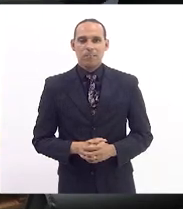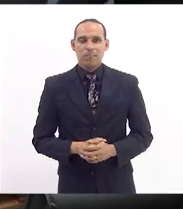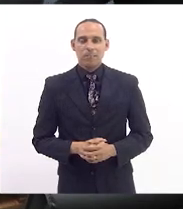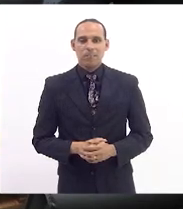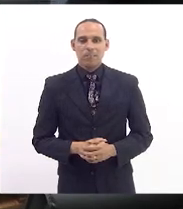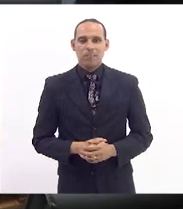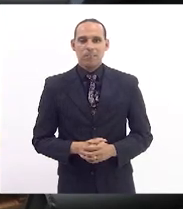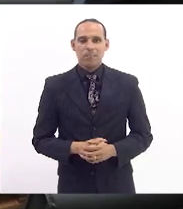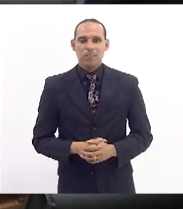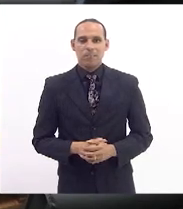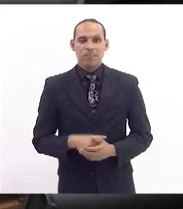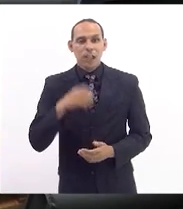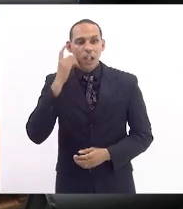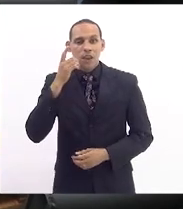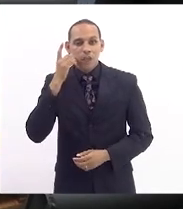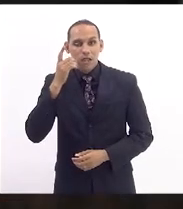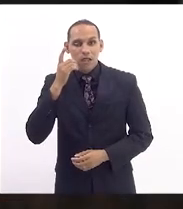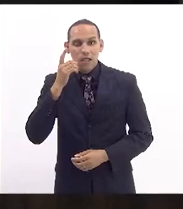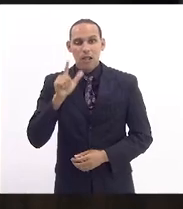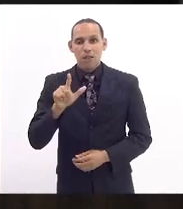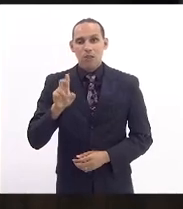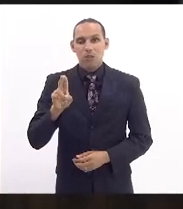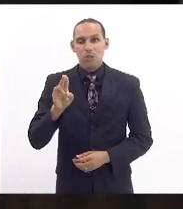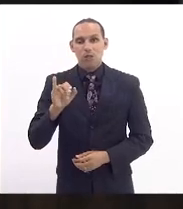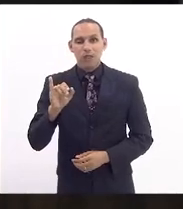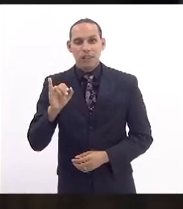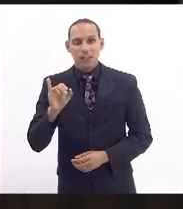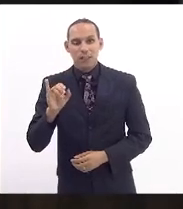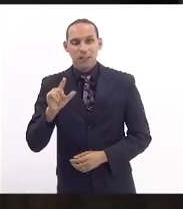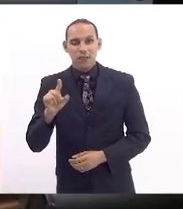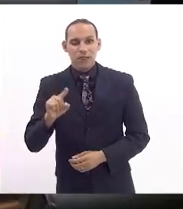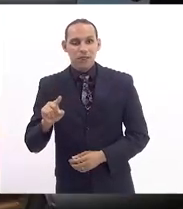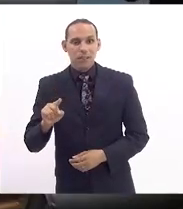o estado Luiz deputada Lucinha